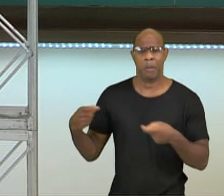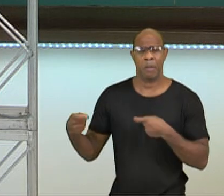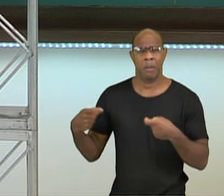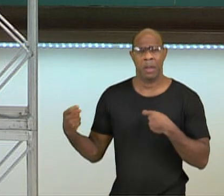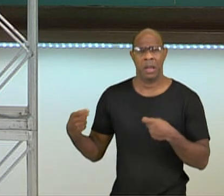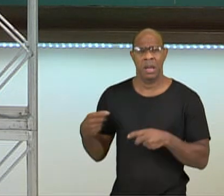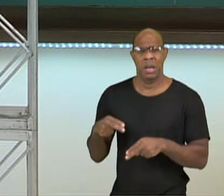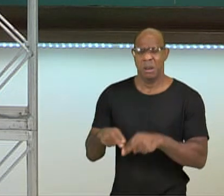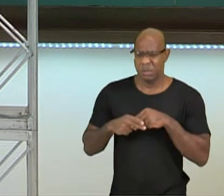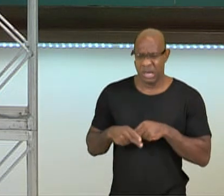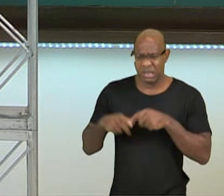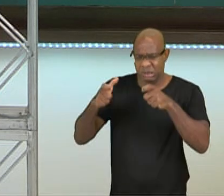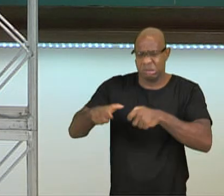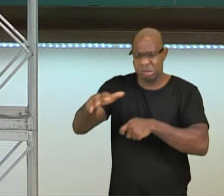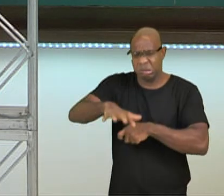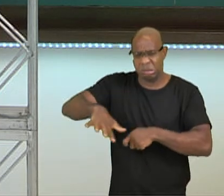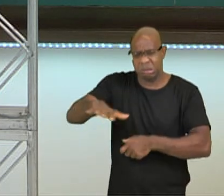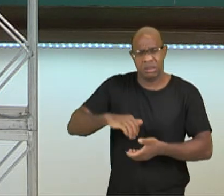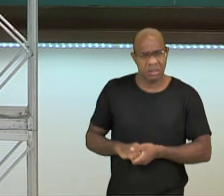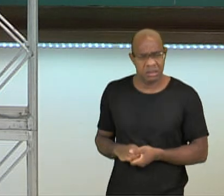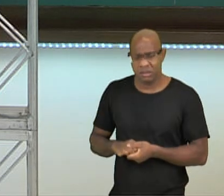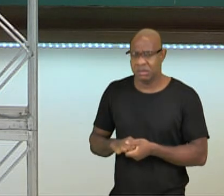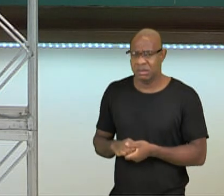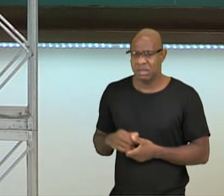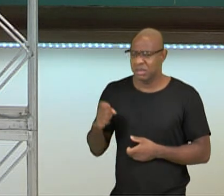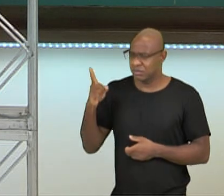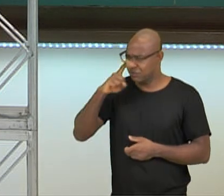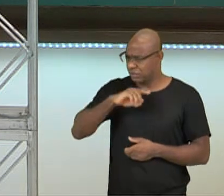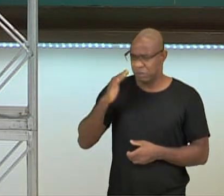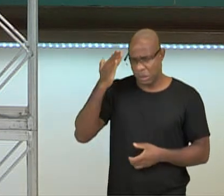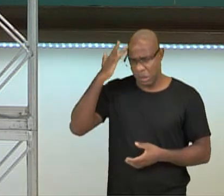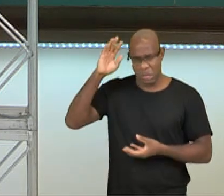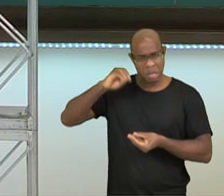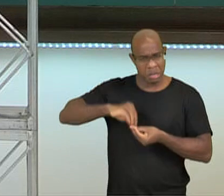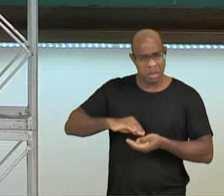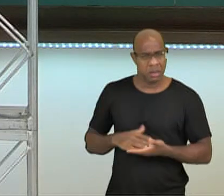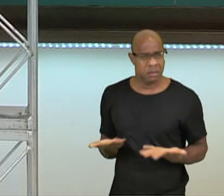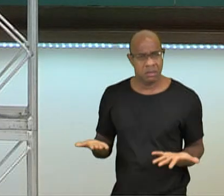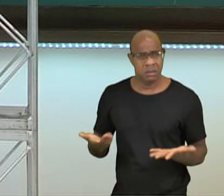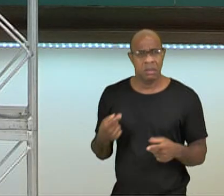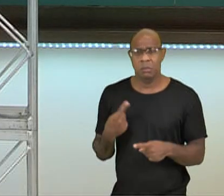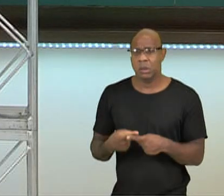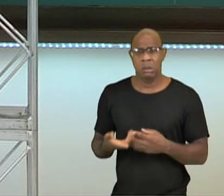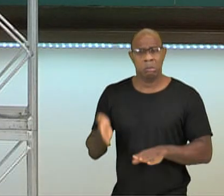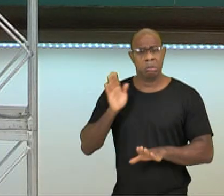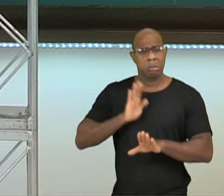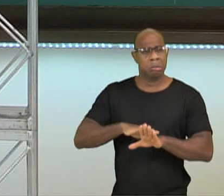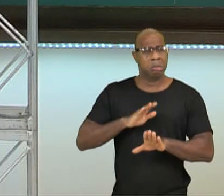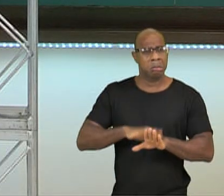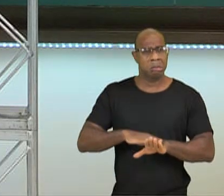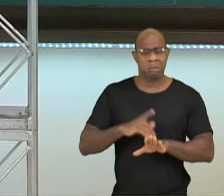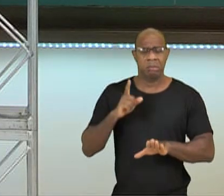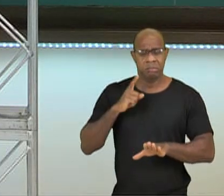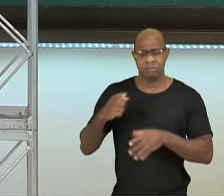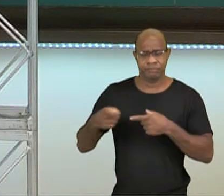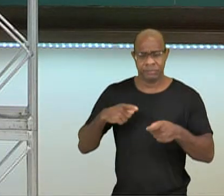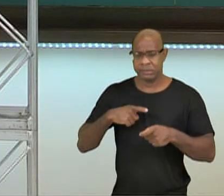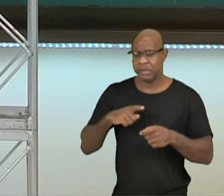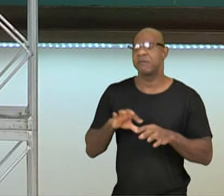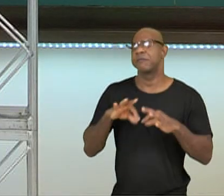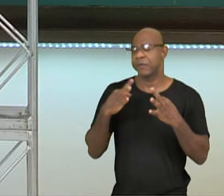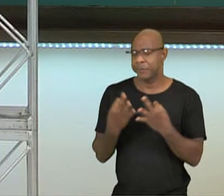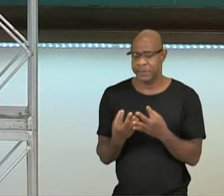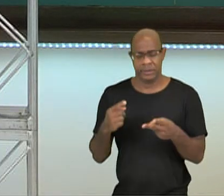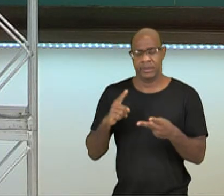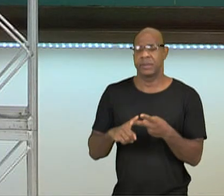confrontando por causa de um território. É difícil da gente entender, porque por trás de um conflito você entende que tem famílias